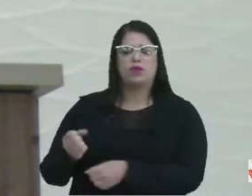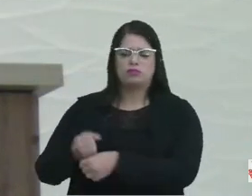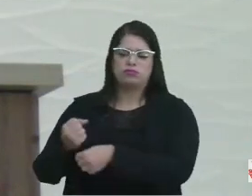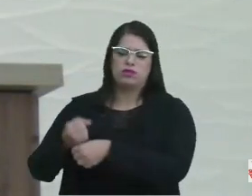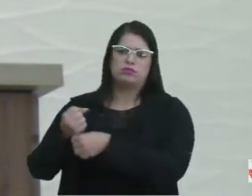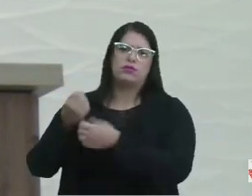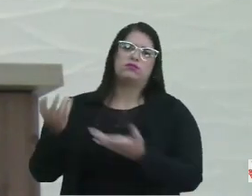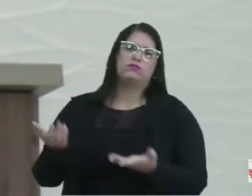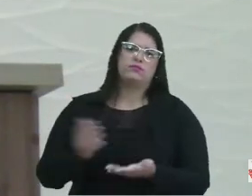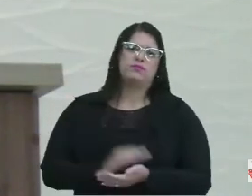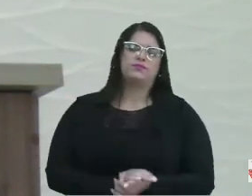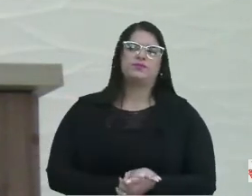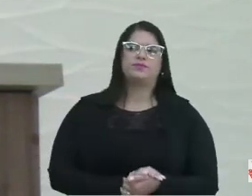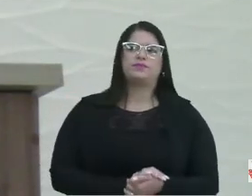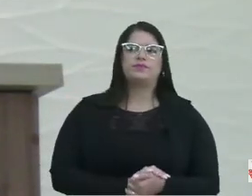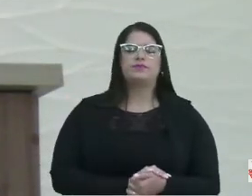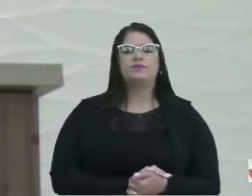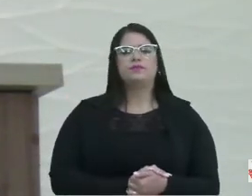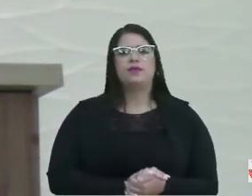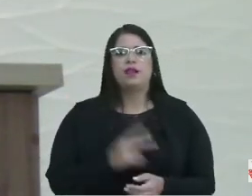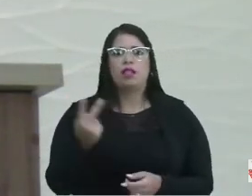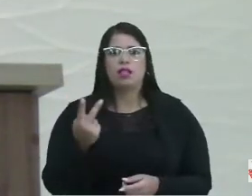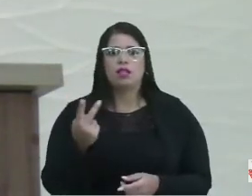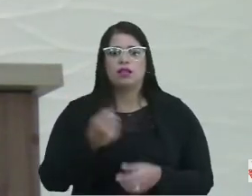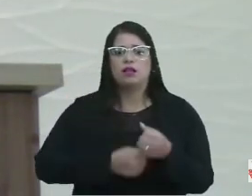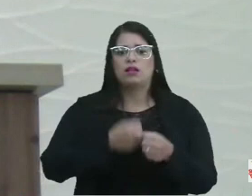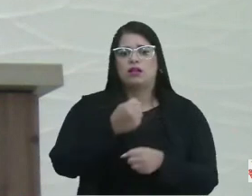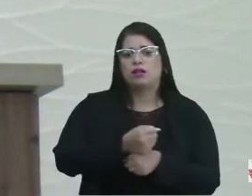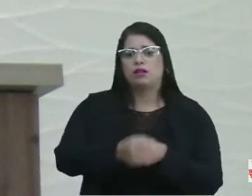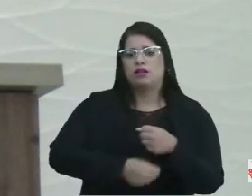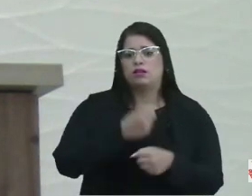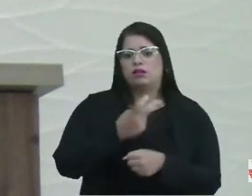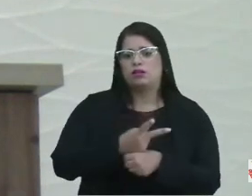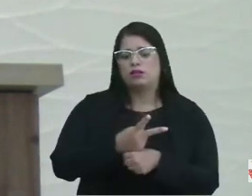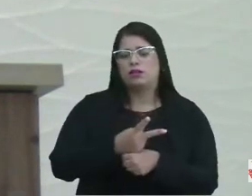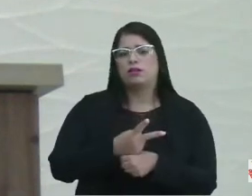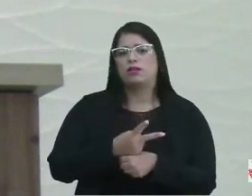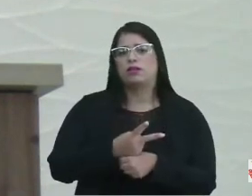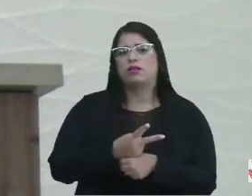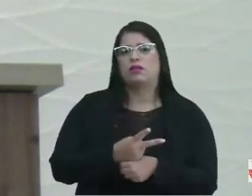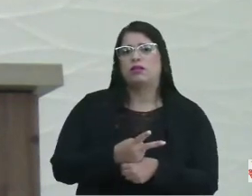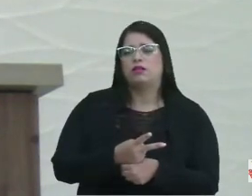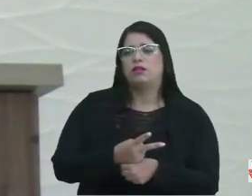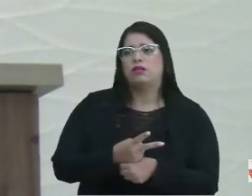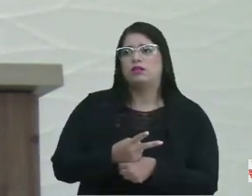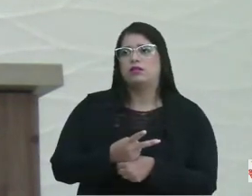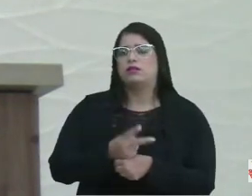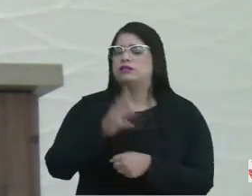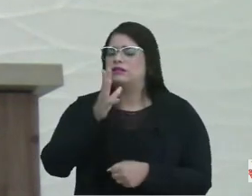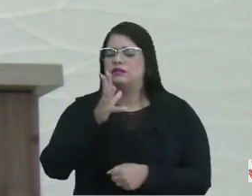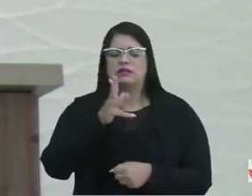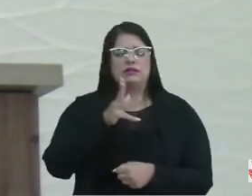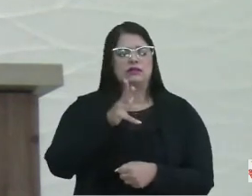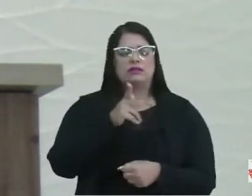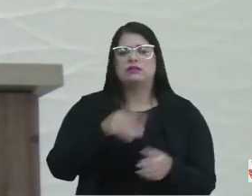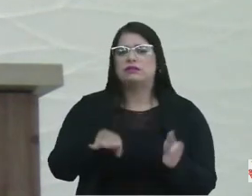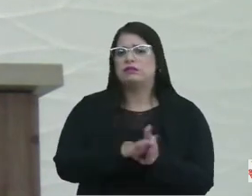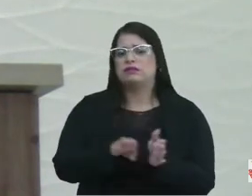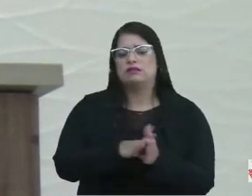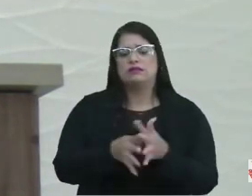se fosse 1 mês ou 2, mais 2 anos já é muito tempo para não chegar uma máquina na região e fazer aquelas estradas